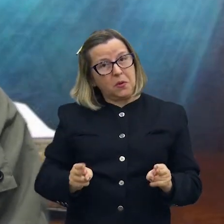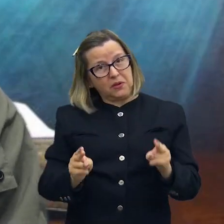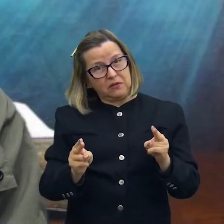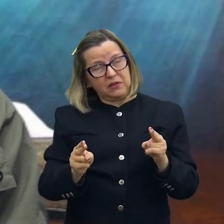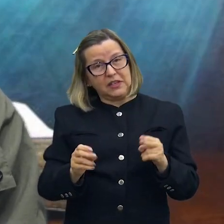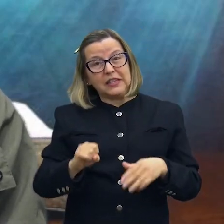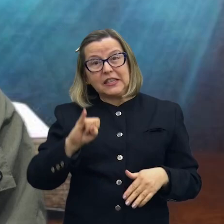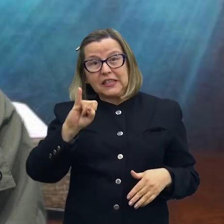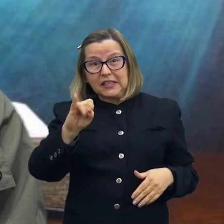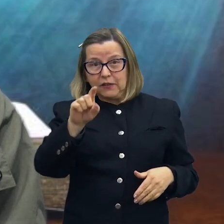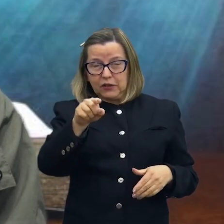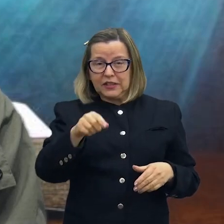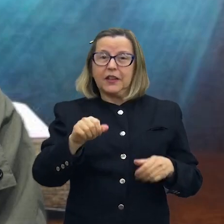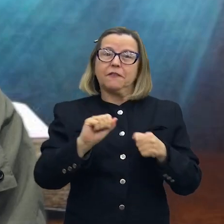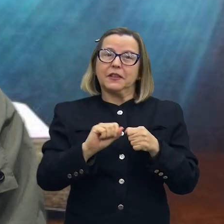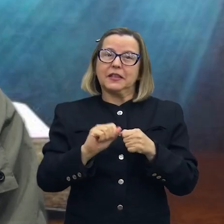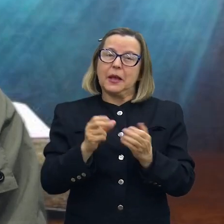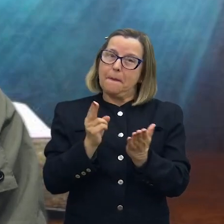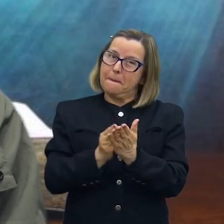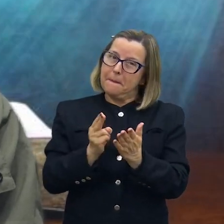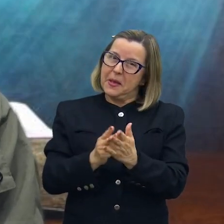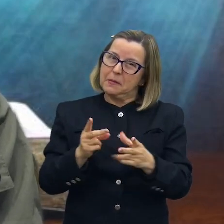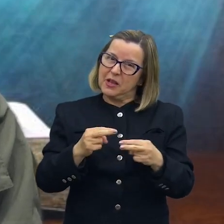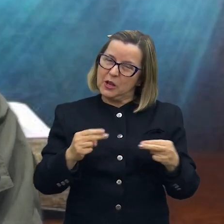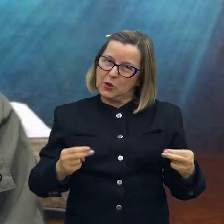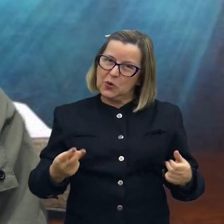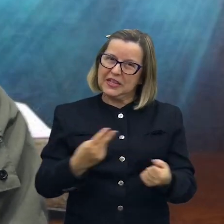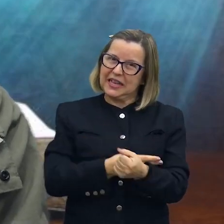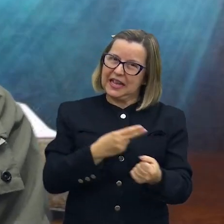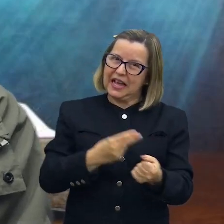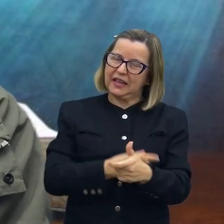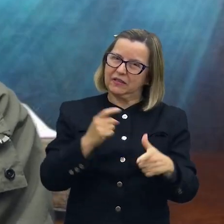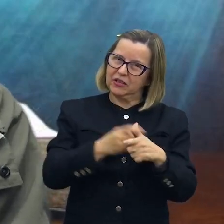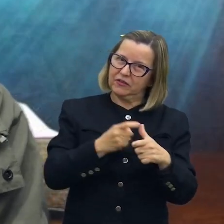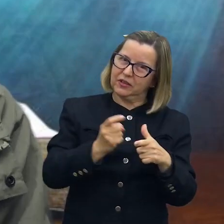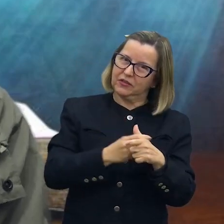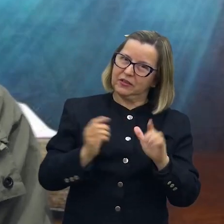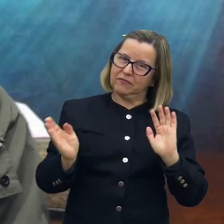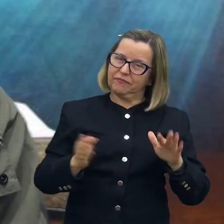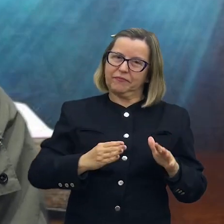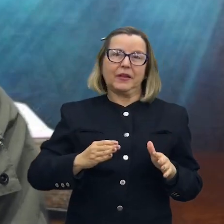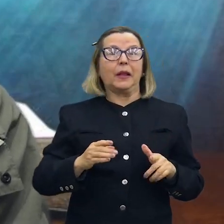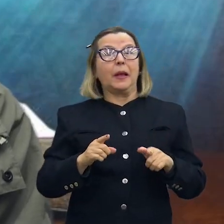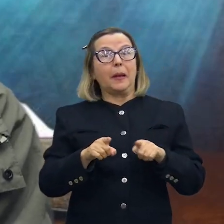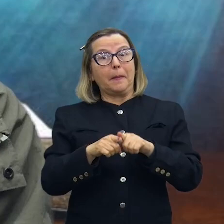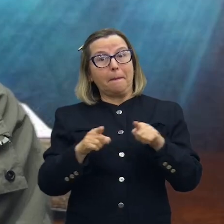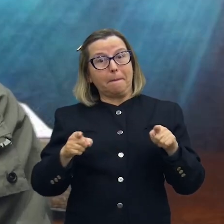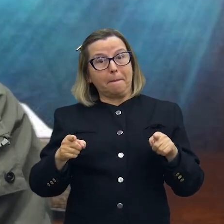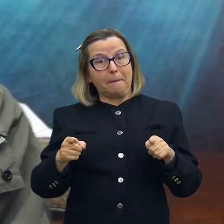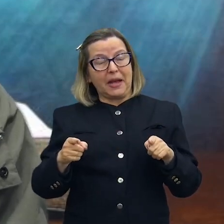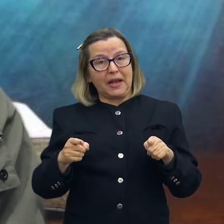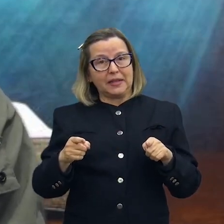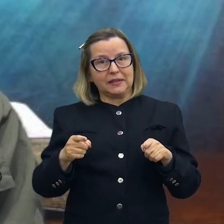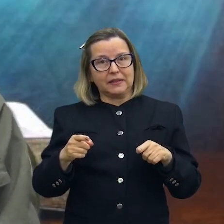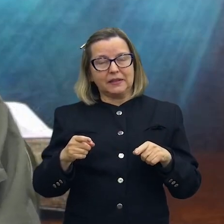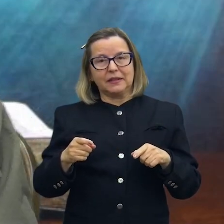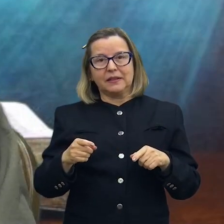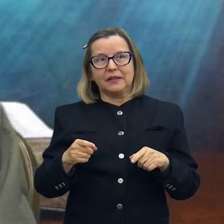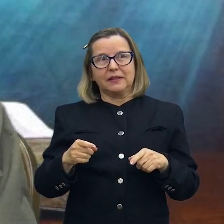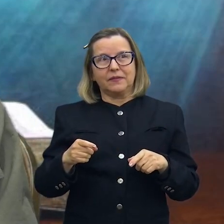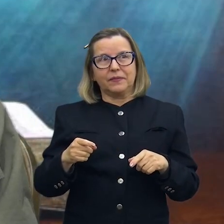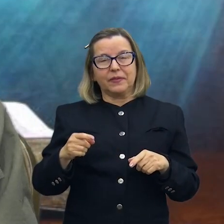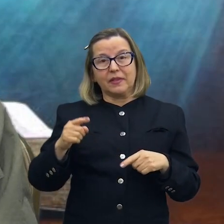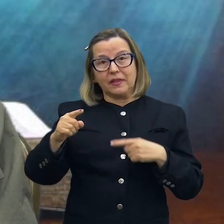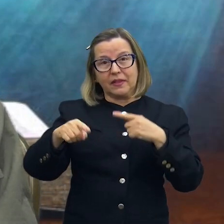Plantando da mesma maneira, vai colher a mesma coisa. Só que não vai ser a mesma coisa. Porque daqui 10 anos você está mais